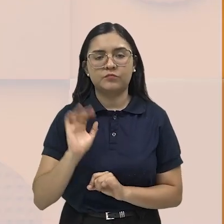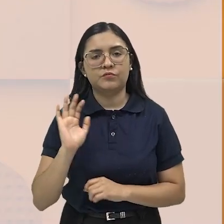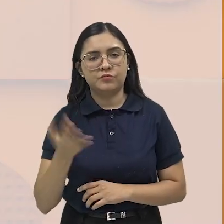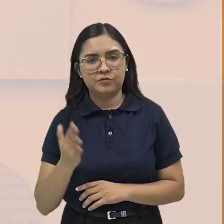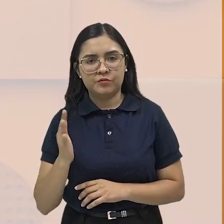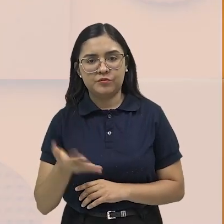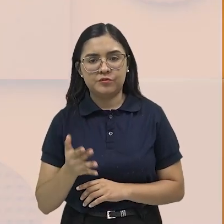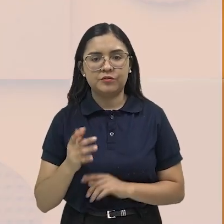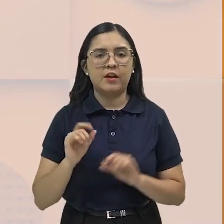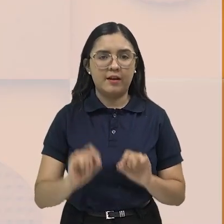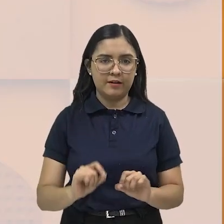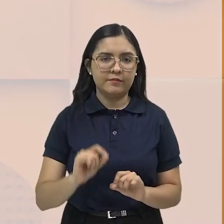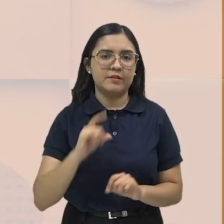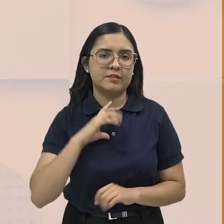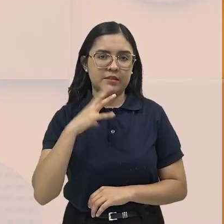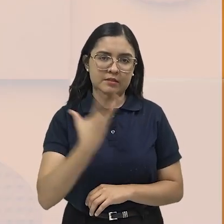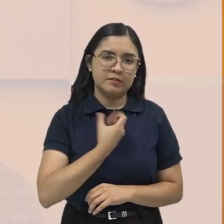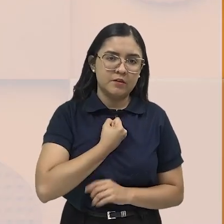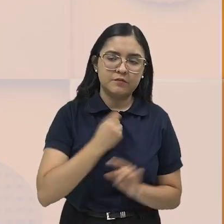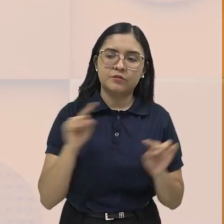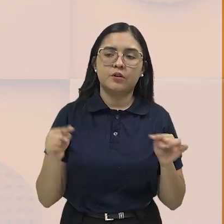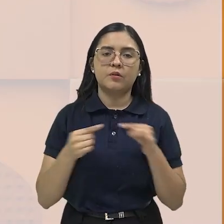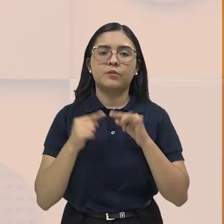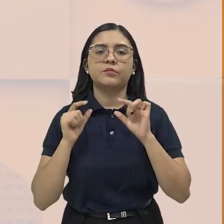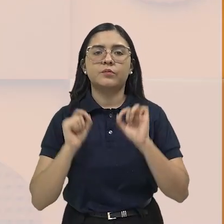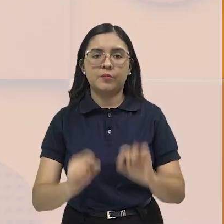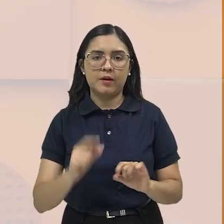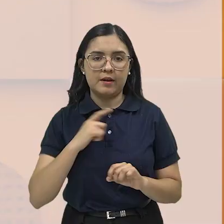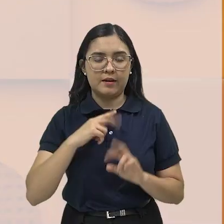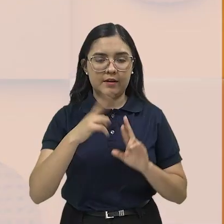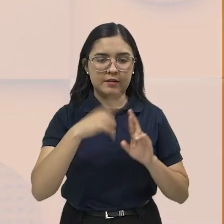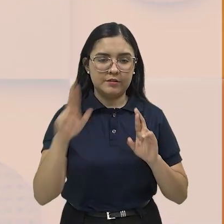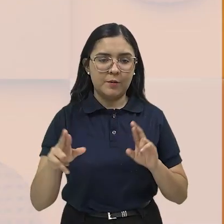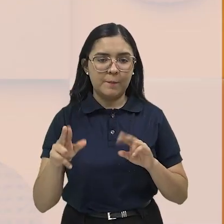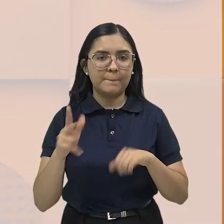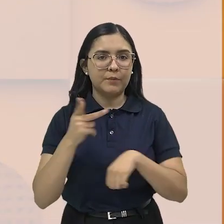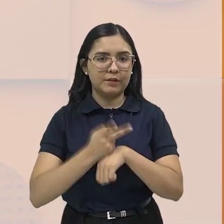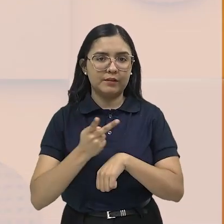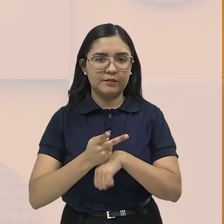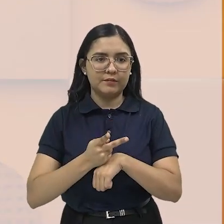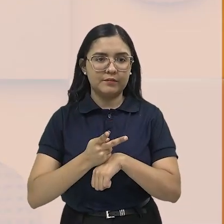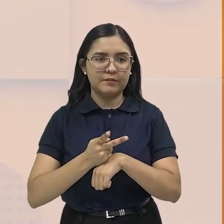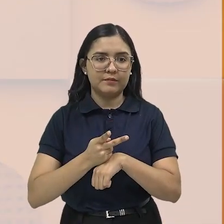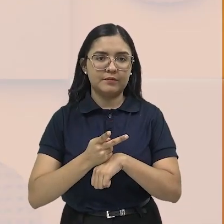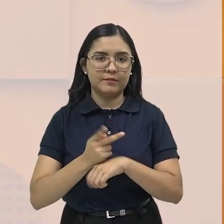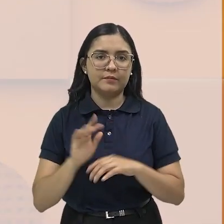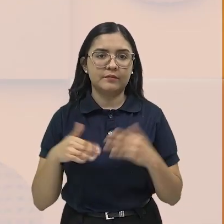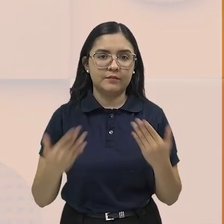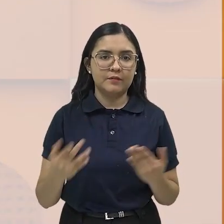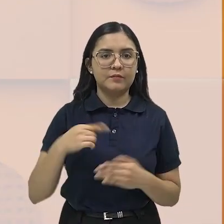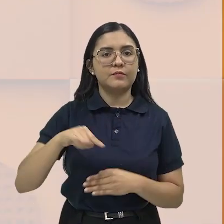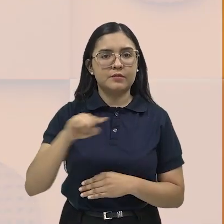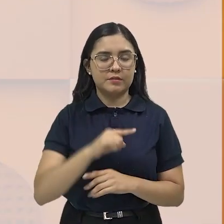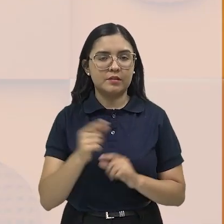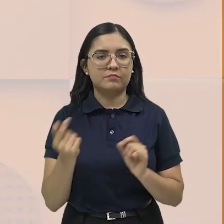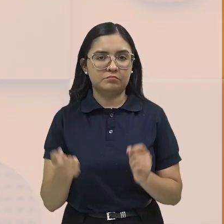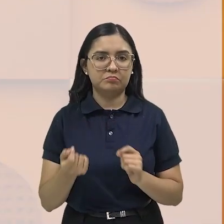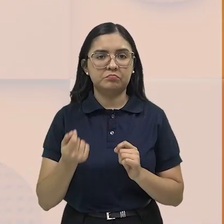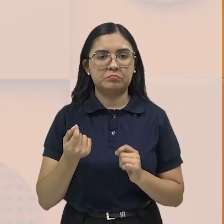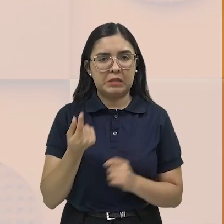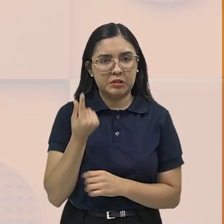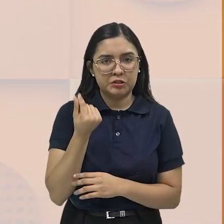predestinados a ser salvo, segundo a religião puritana, e que, basicamente, o fato de você ser